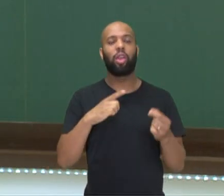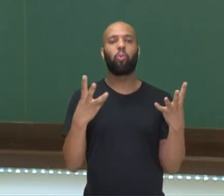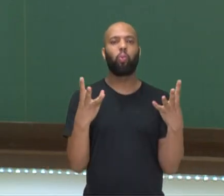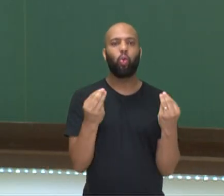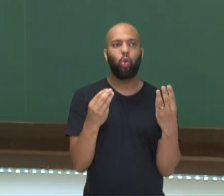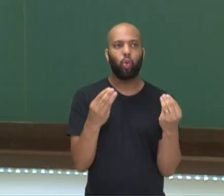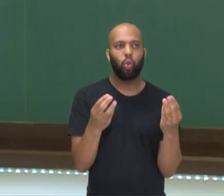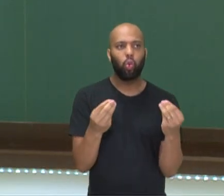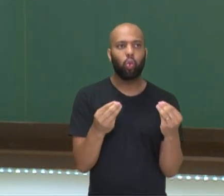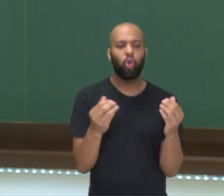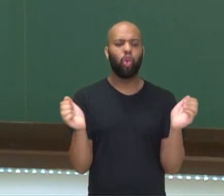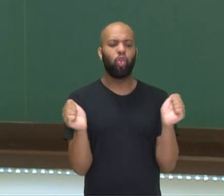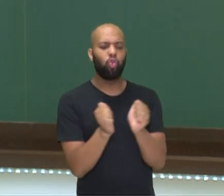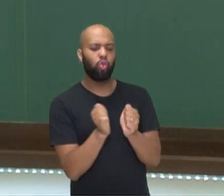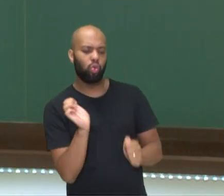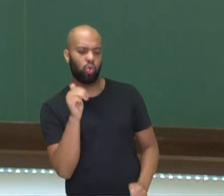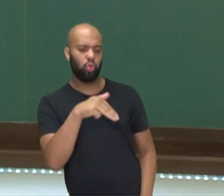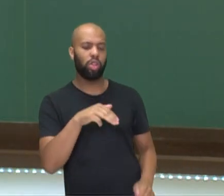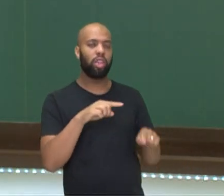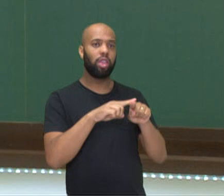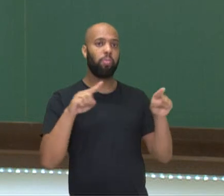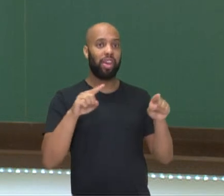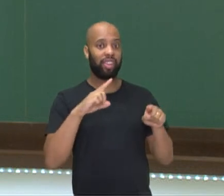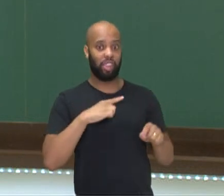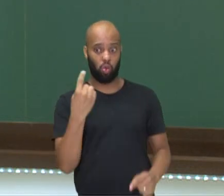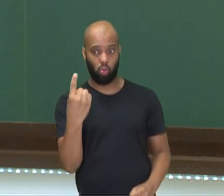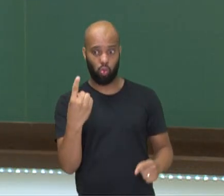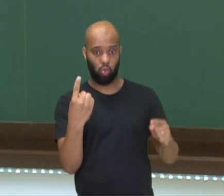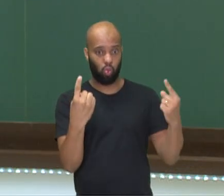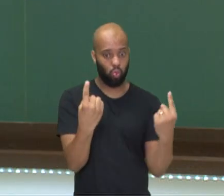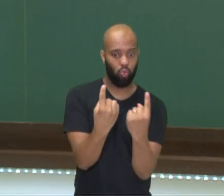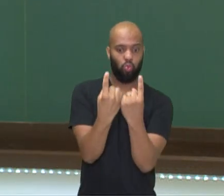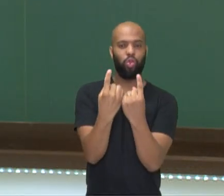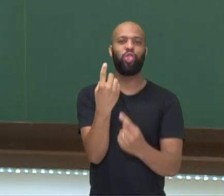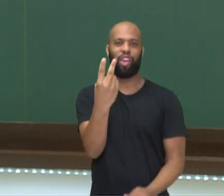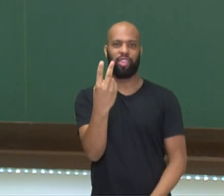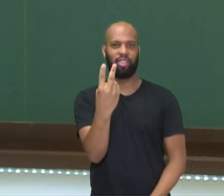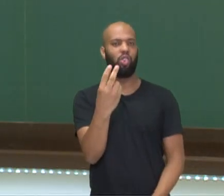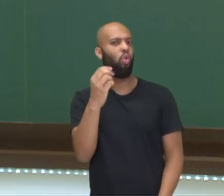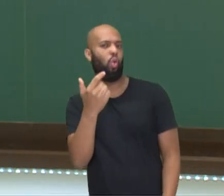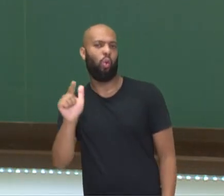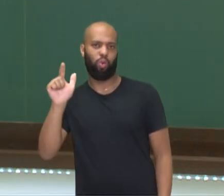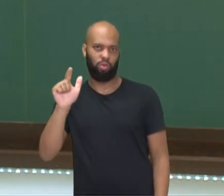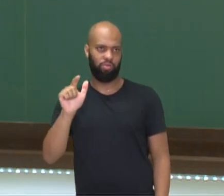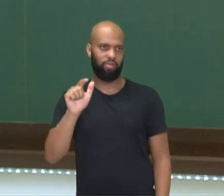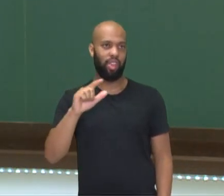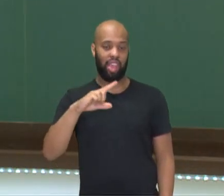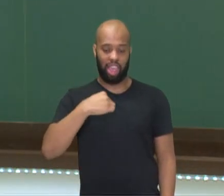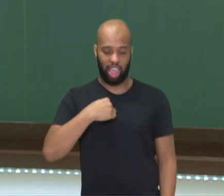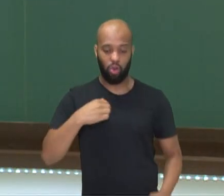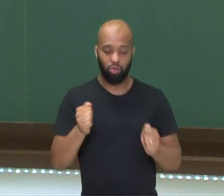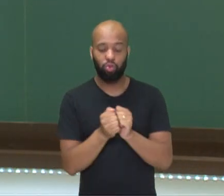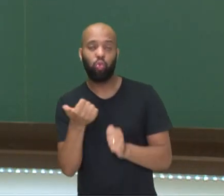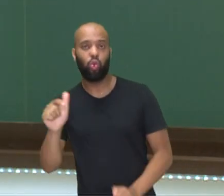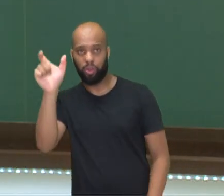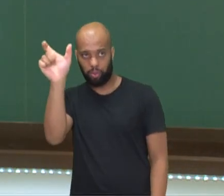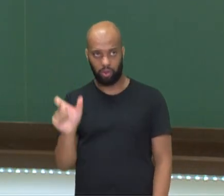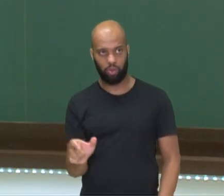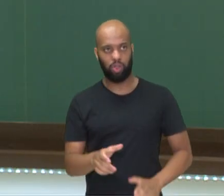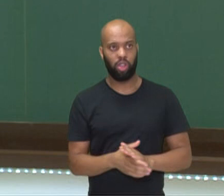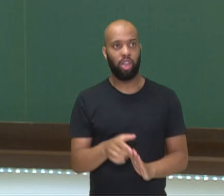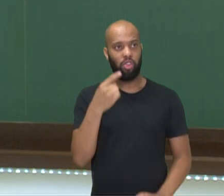plural, com quem eu falo mais alguém, né? Quem fala mais alguém, desculpa. Eu e mais alguém,